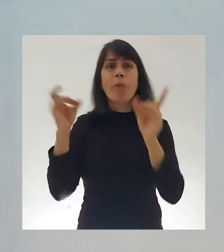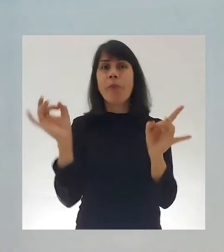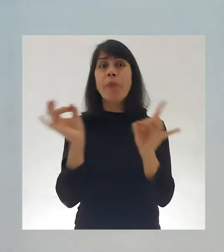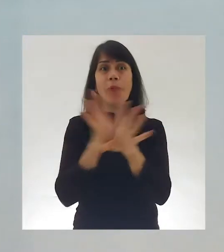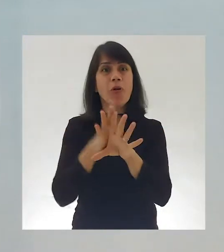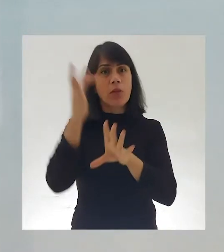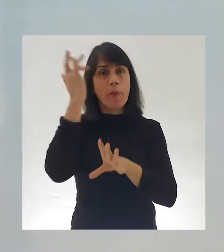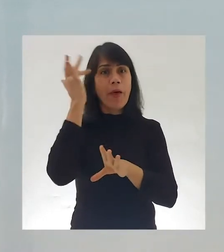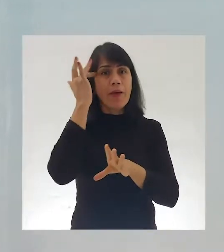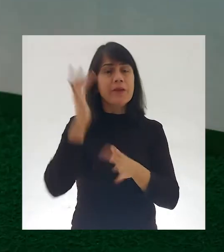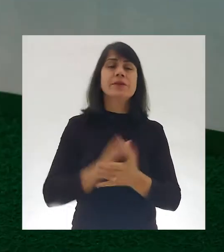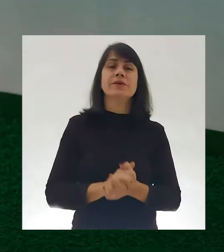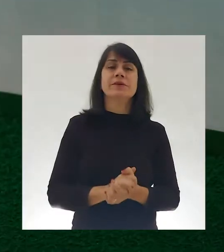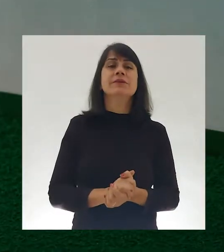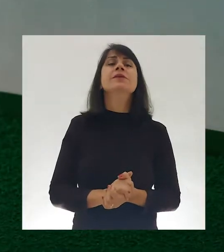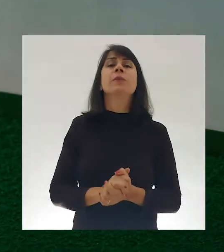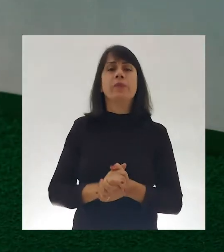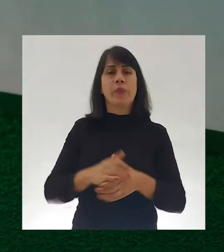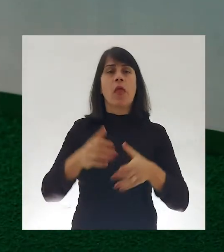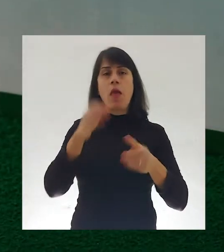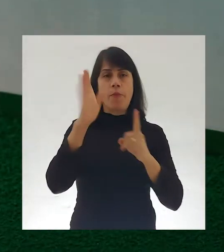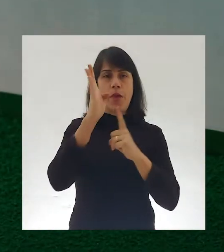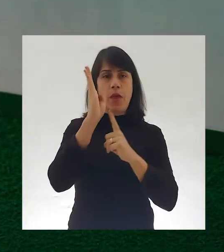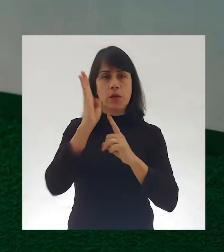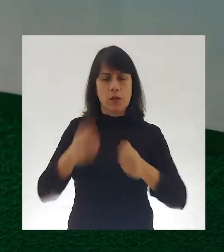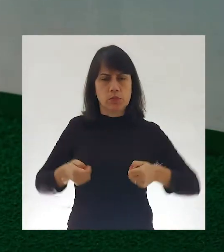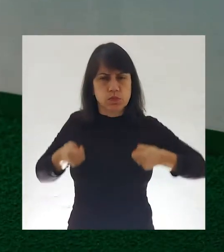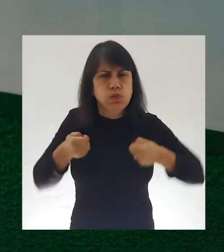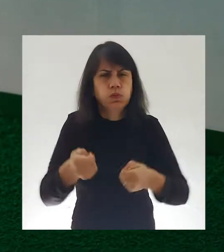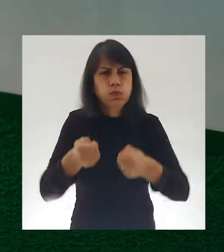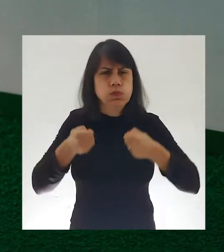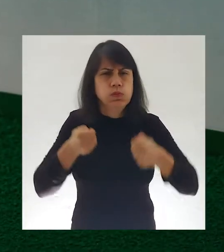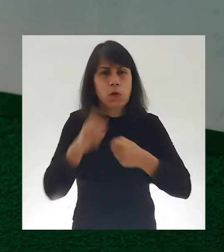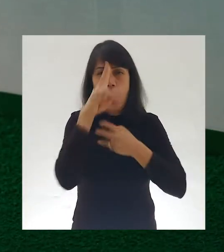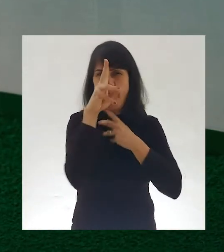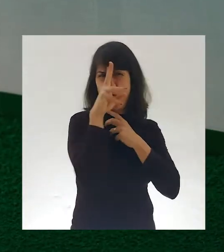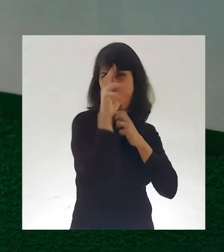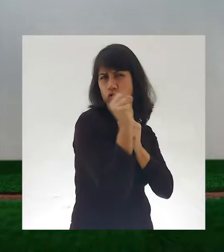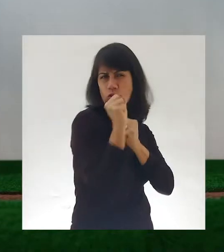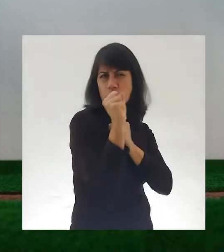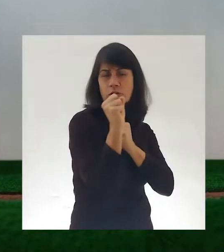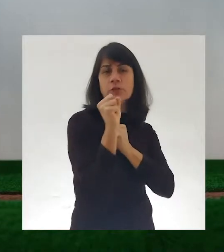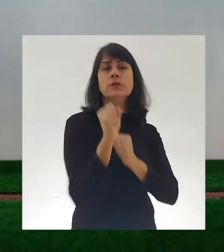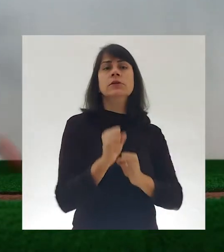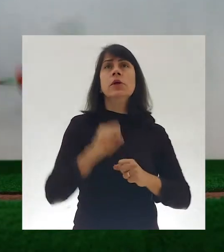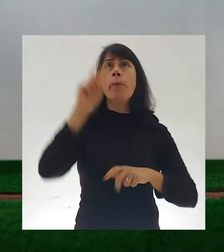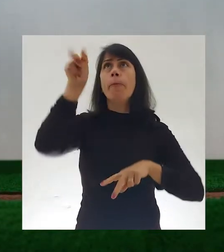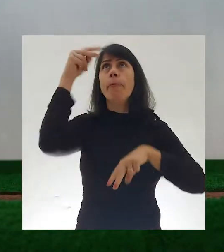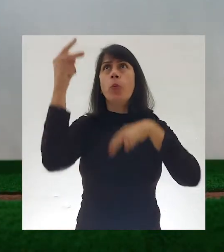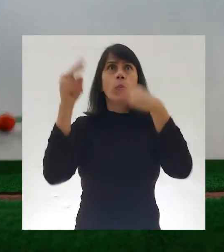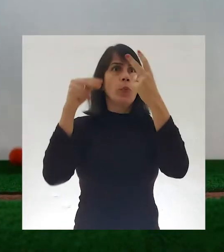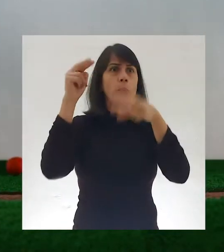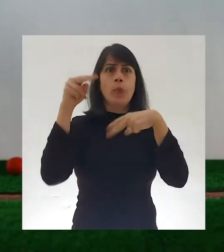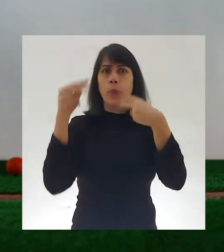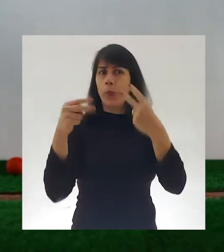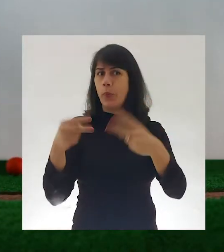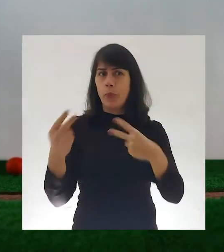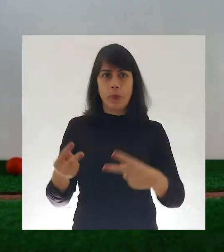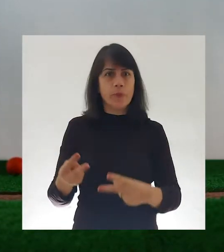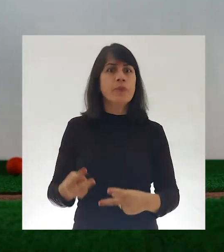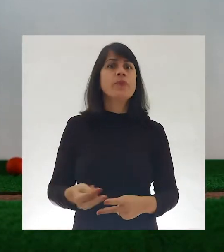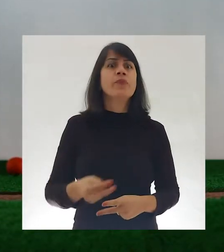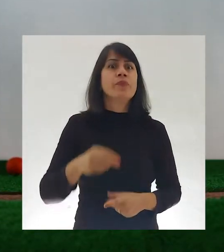todas maduras. Beatriz sacudiu com toda a força que tinha e todas as maçãs caíram no